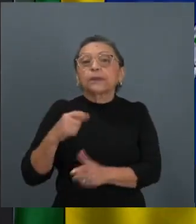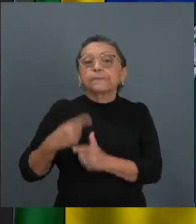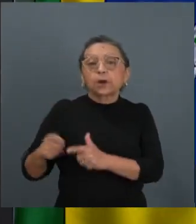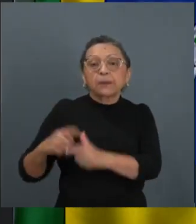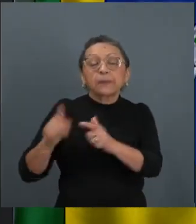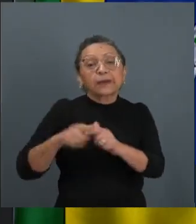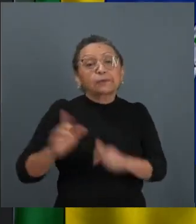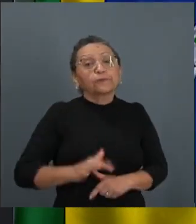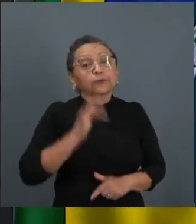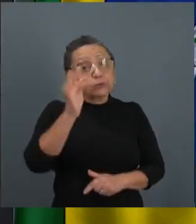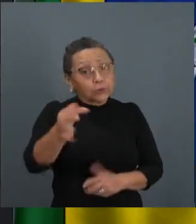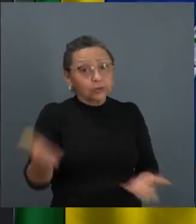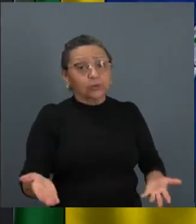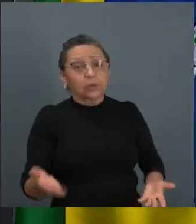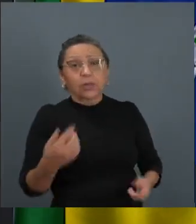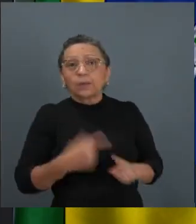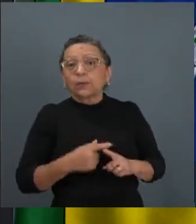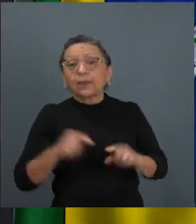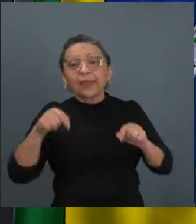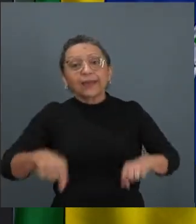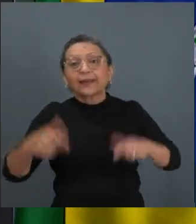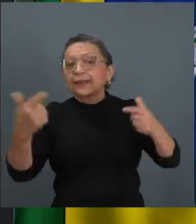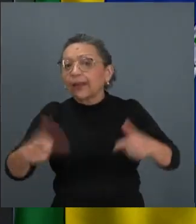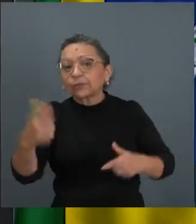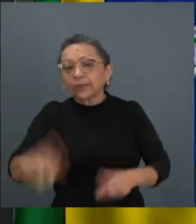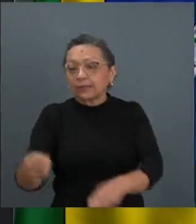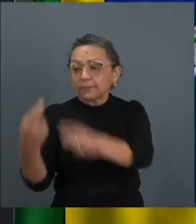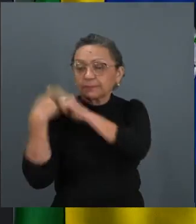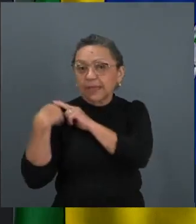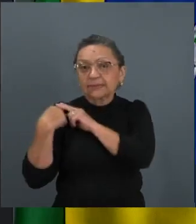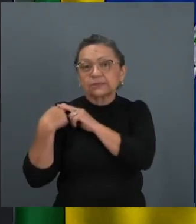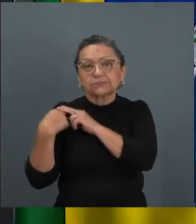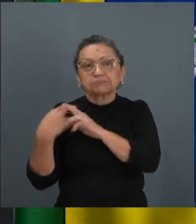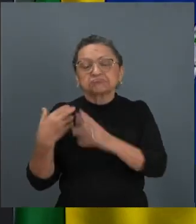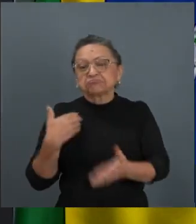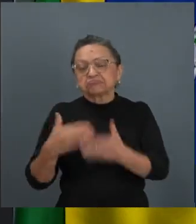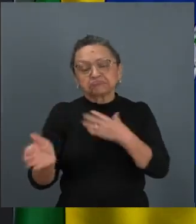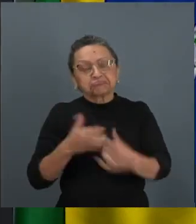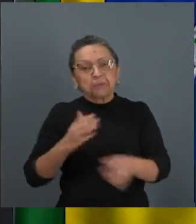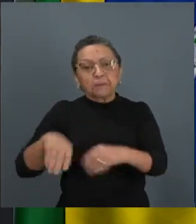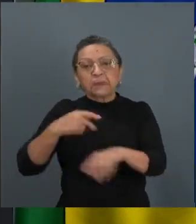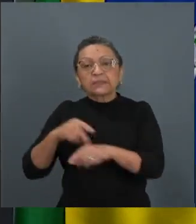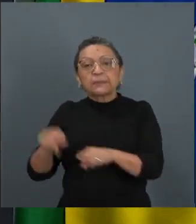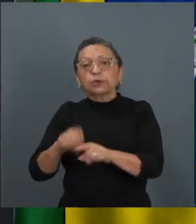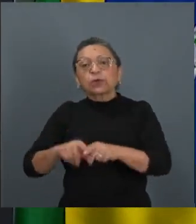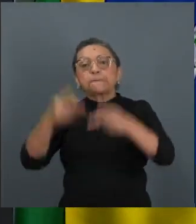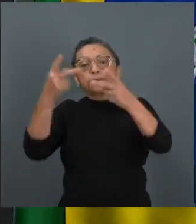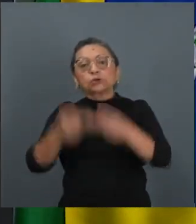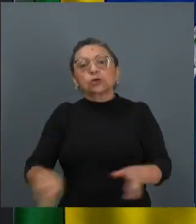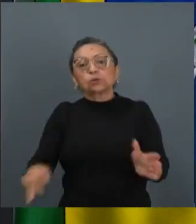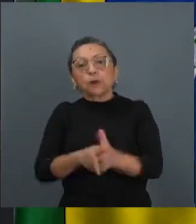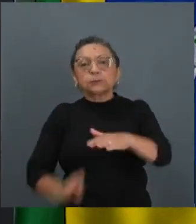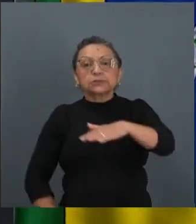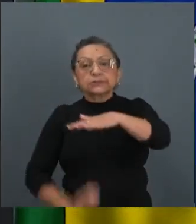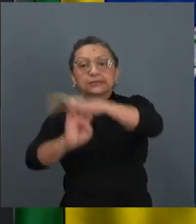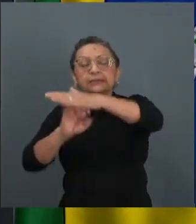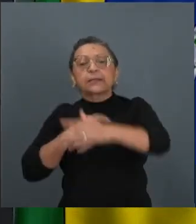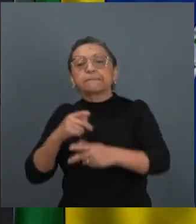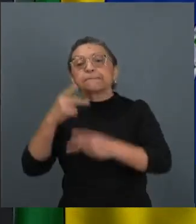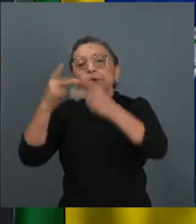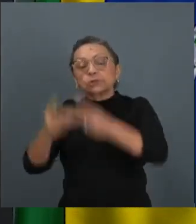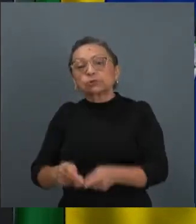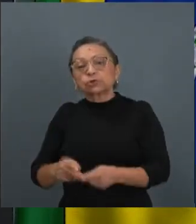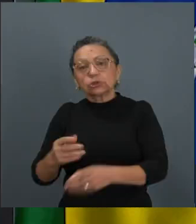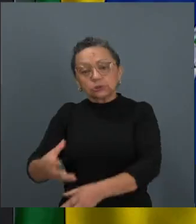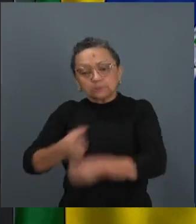para o futuro, porque não tem responsabilidade com o país, nem tem projeto de Estado, tem projeto de perpetuação do